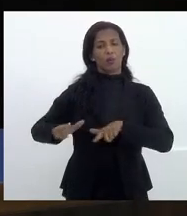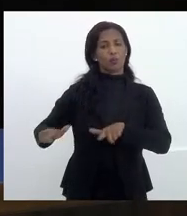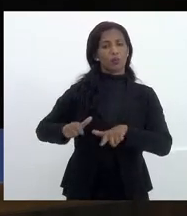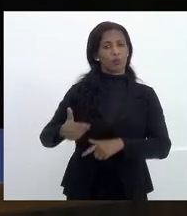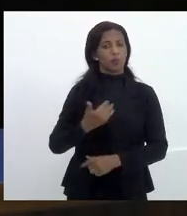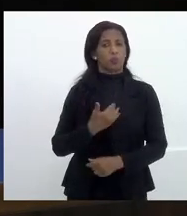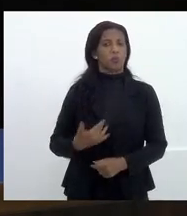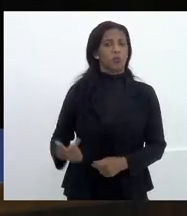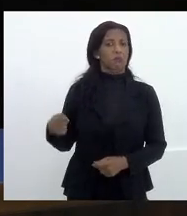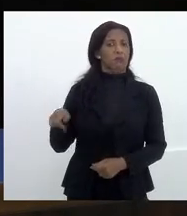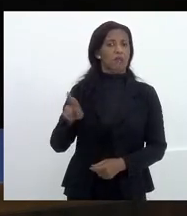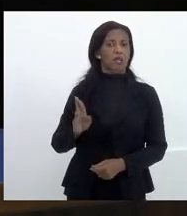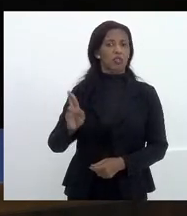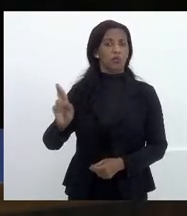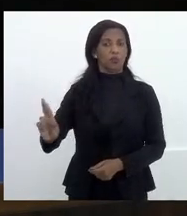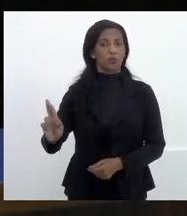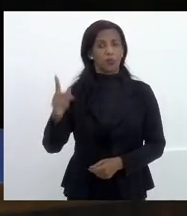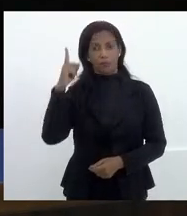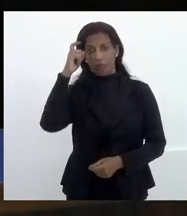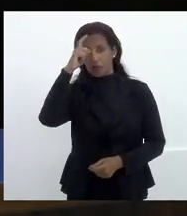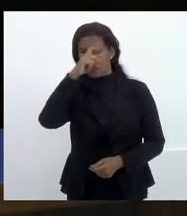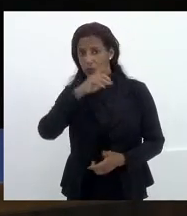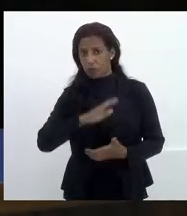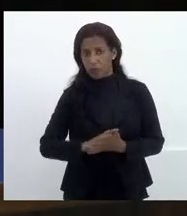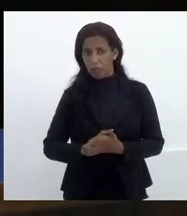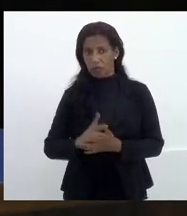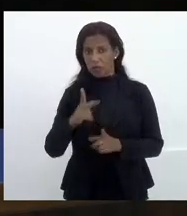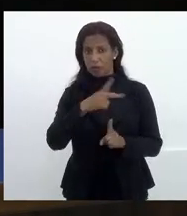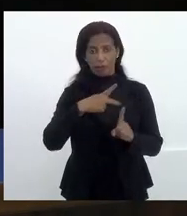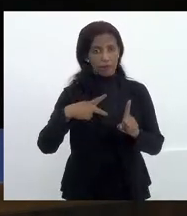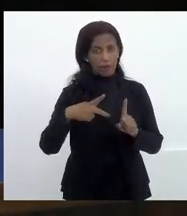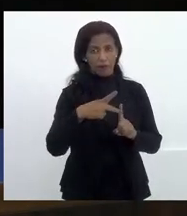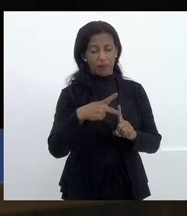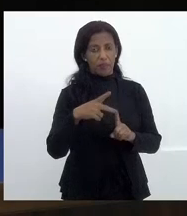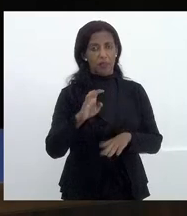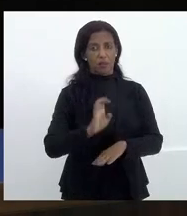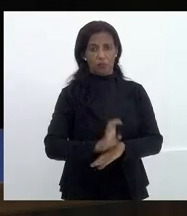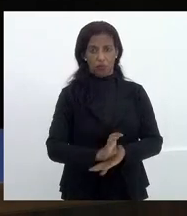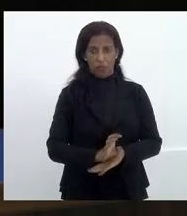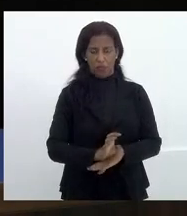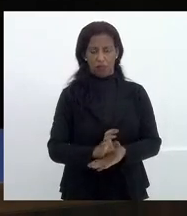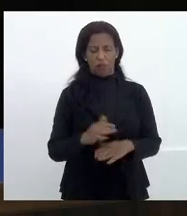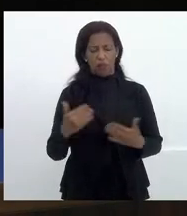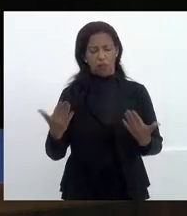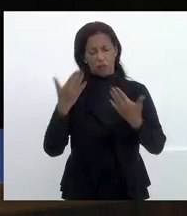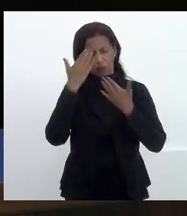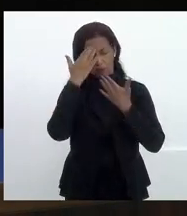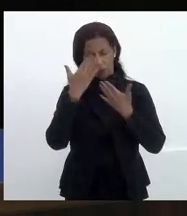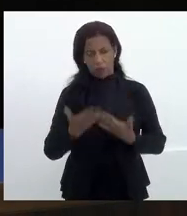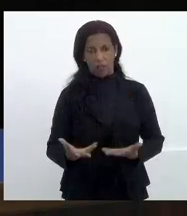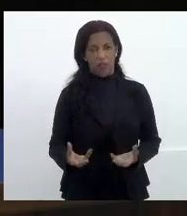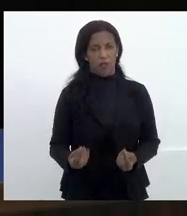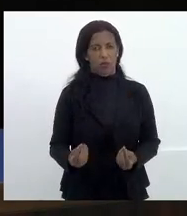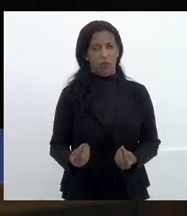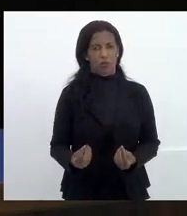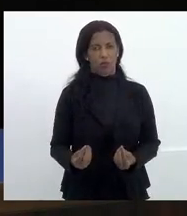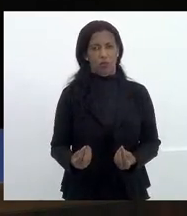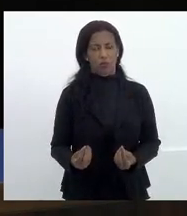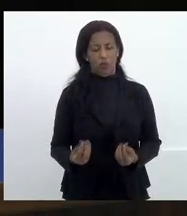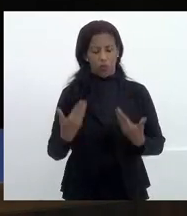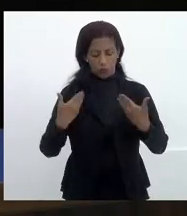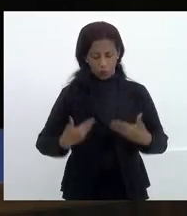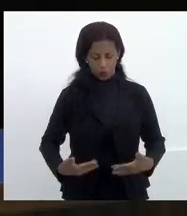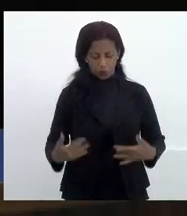público que tem que responder pela dificuldade e da presidência do nosso Estado então eu agradeço muito nos